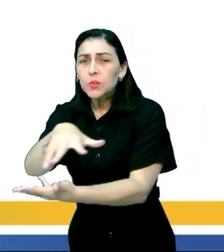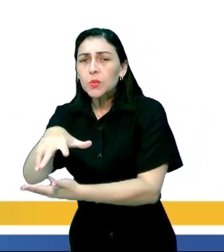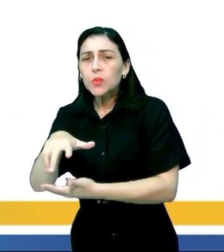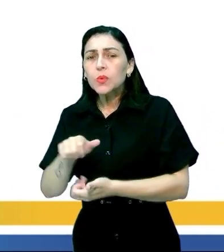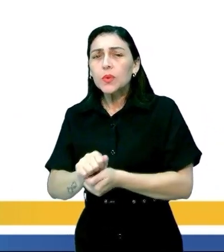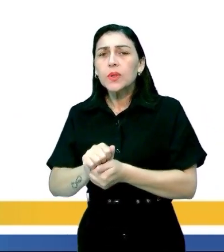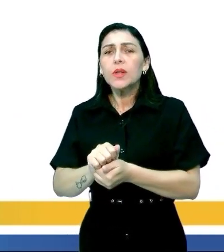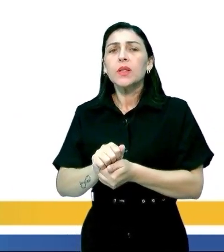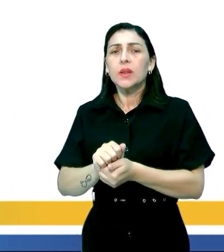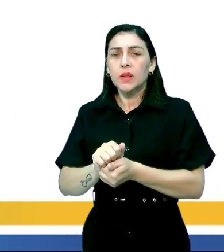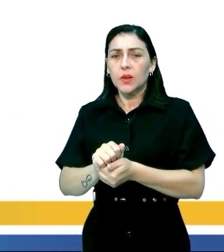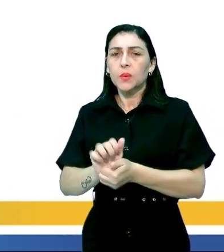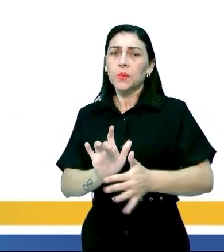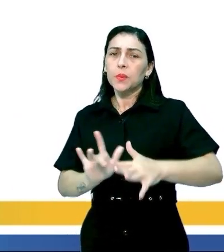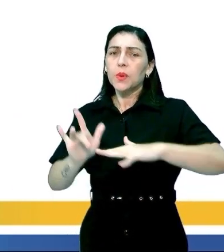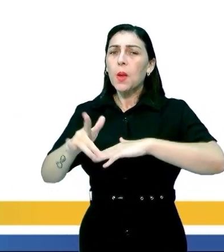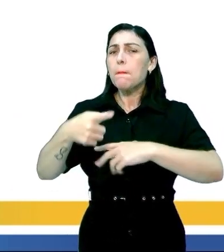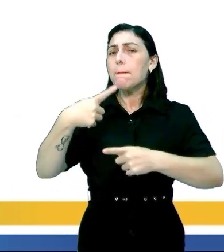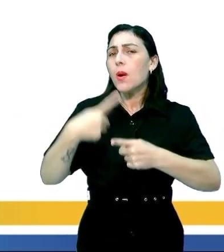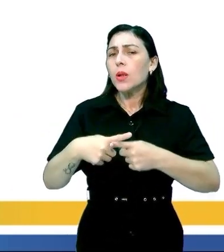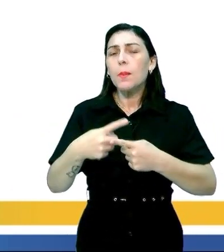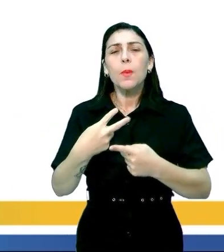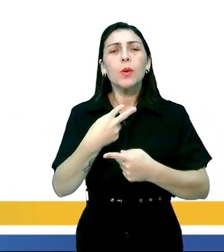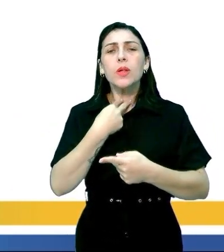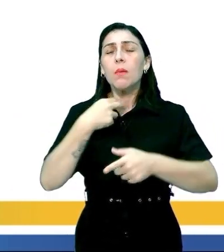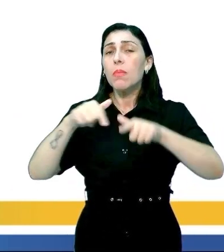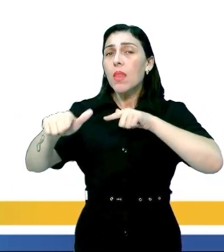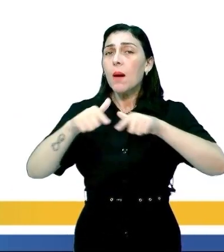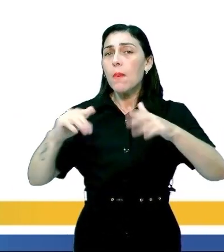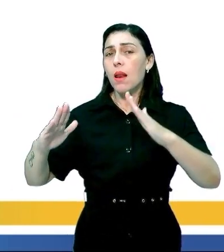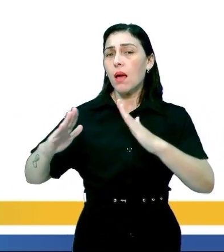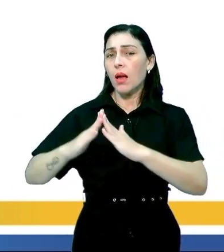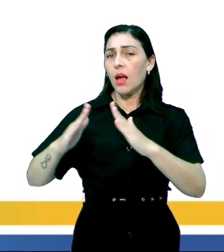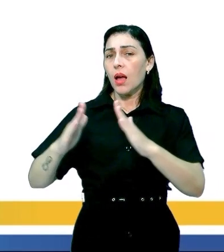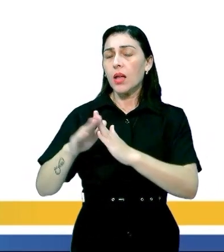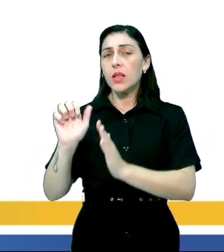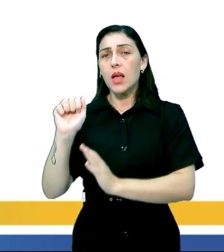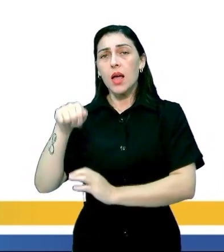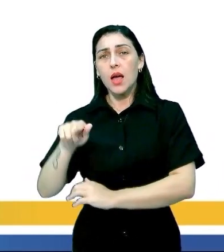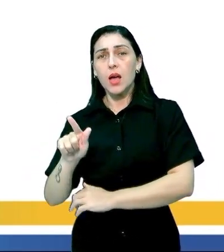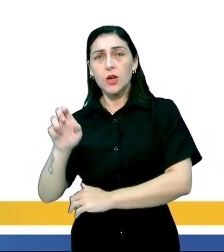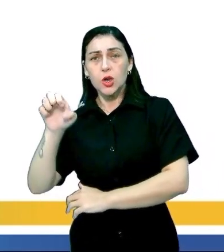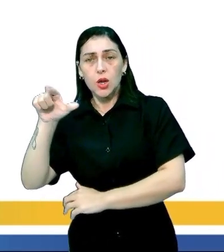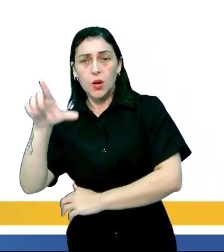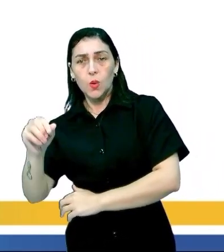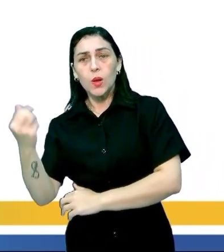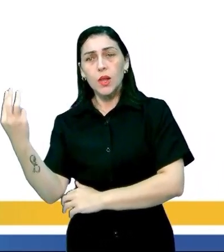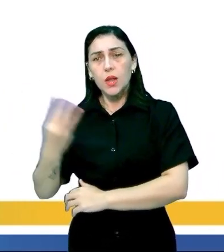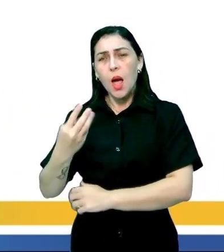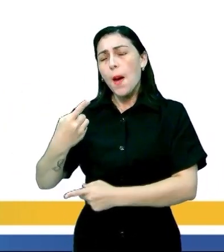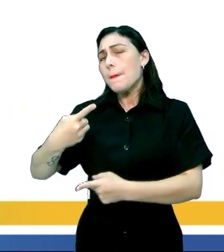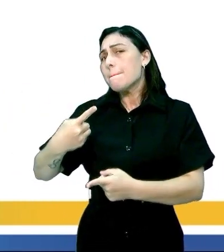o mundo está em rede, por que não podemos trabalhar em casa, Ângelo? Na terceira cena, porque